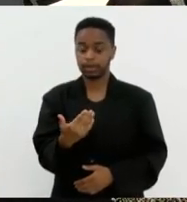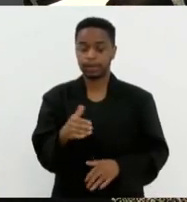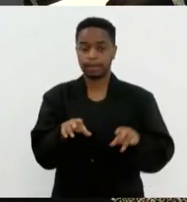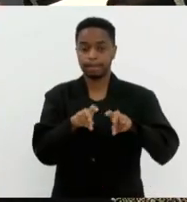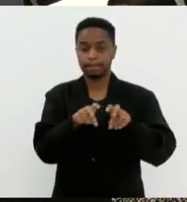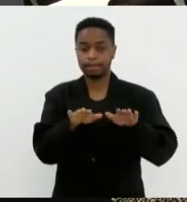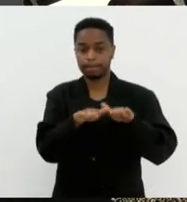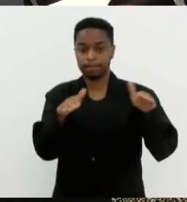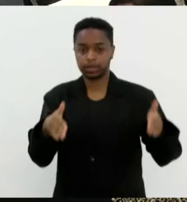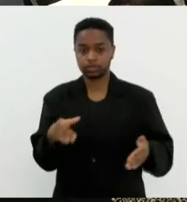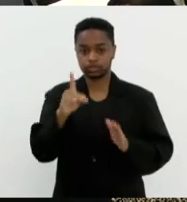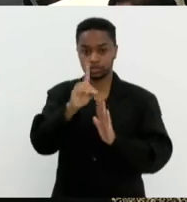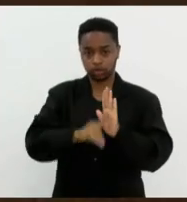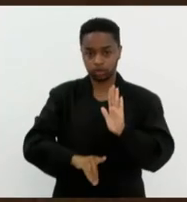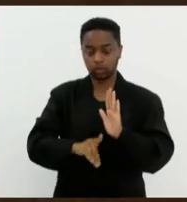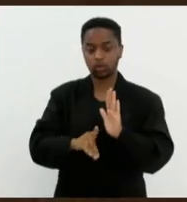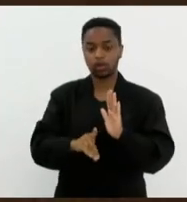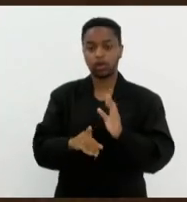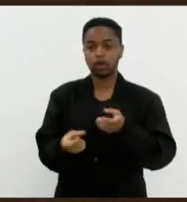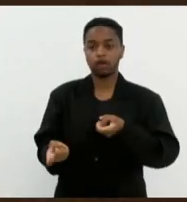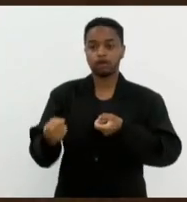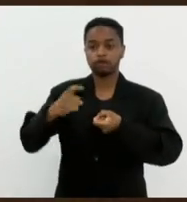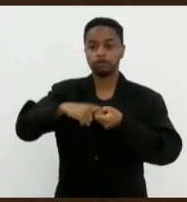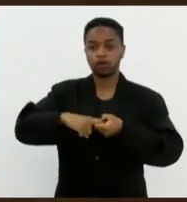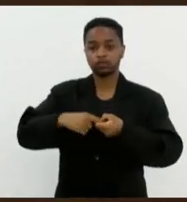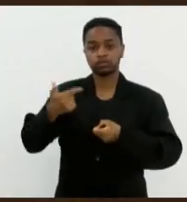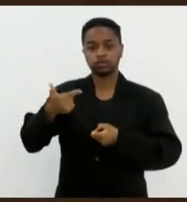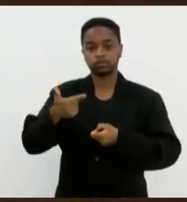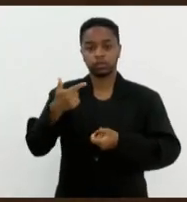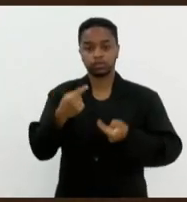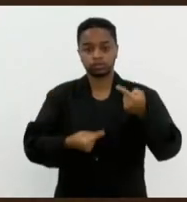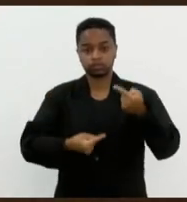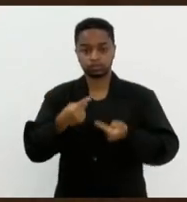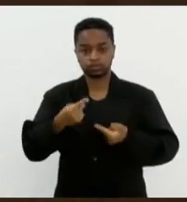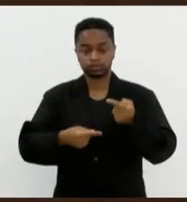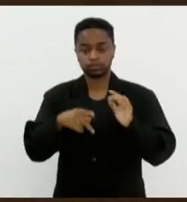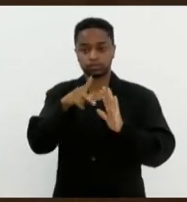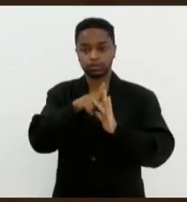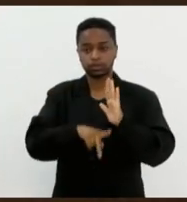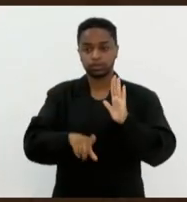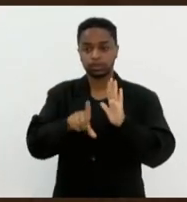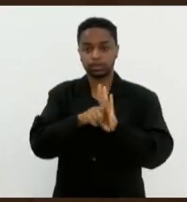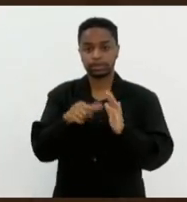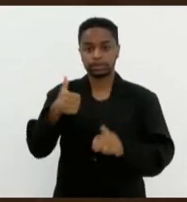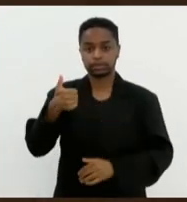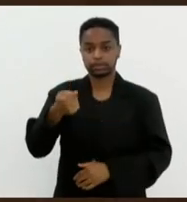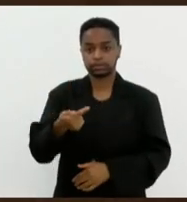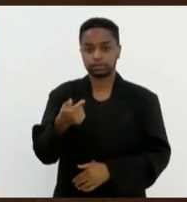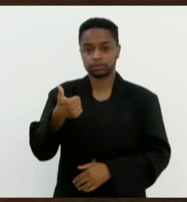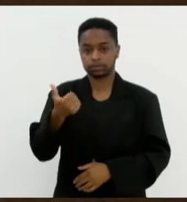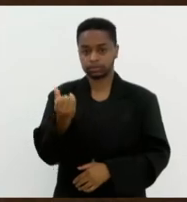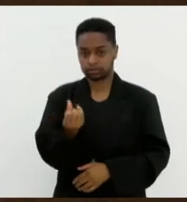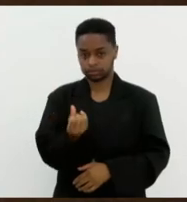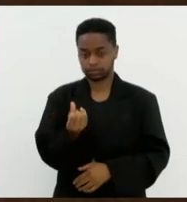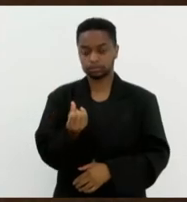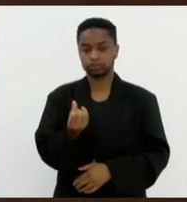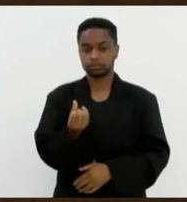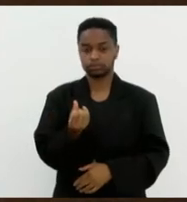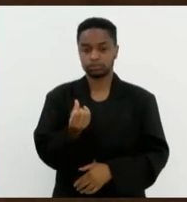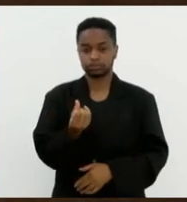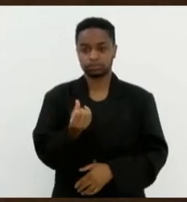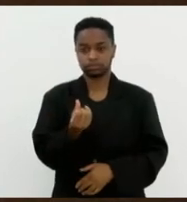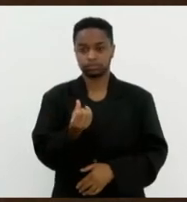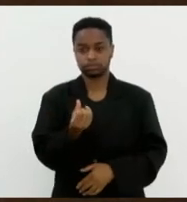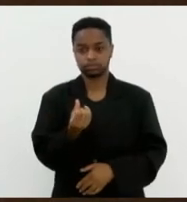diretora para que volte em segunda discussão o projeto 1716, de